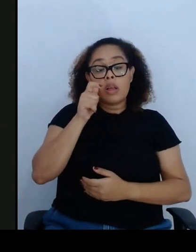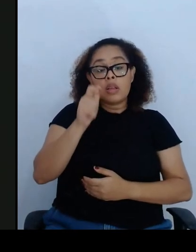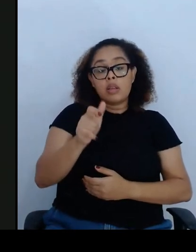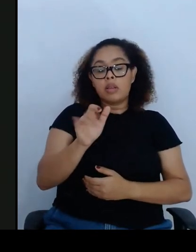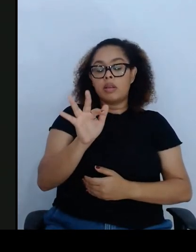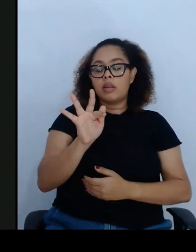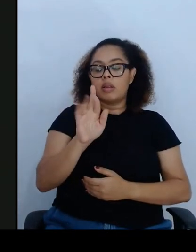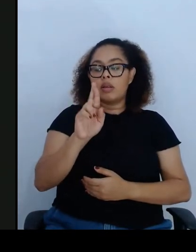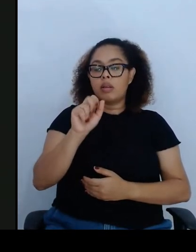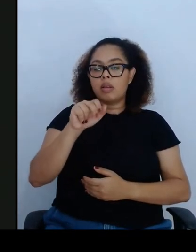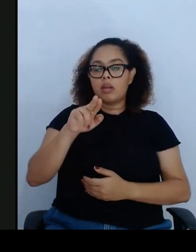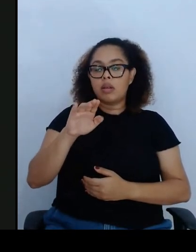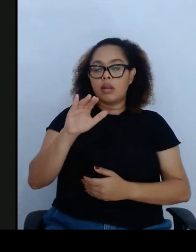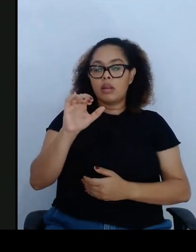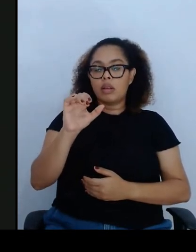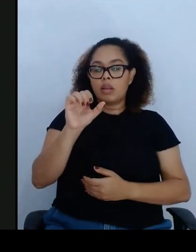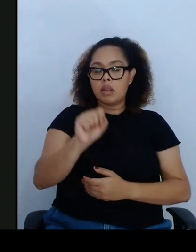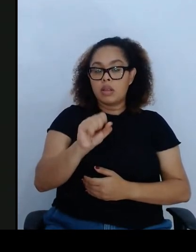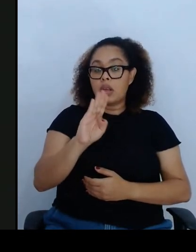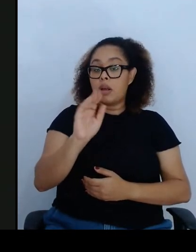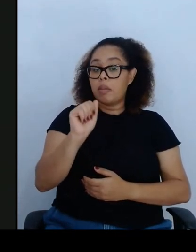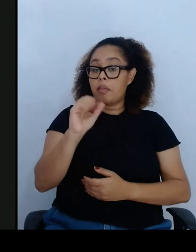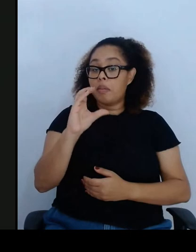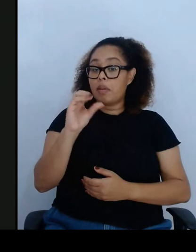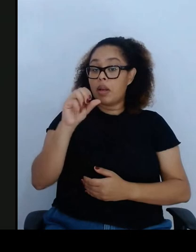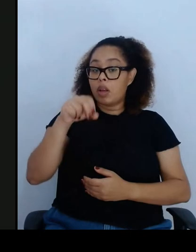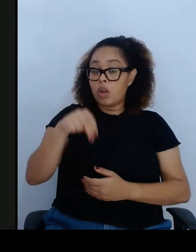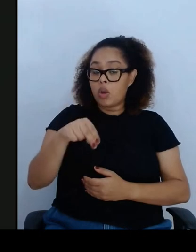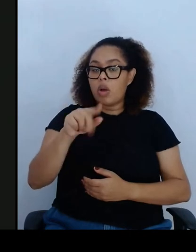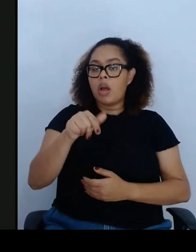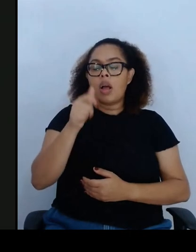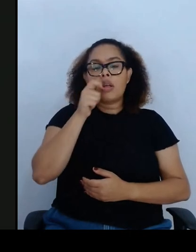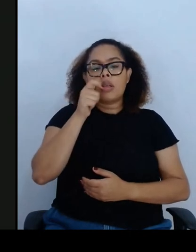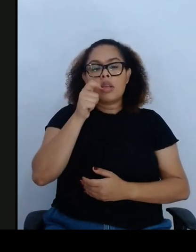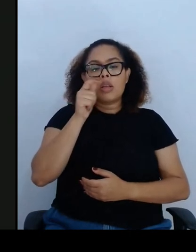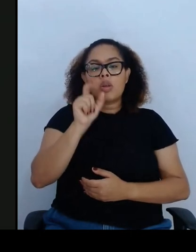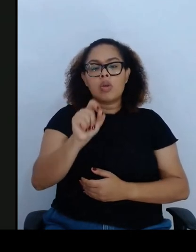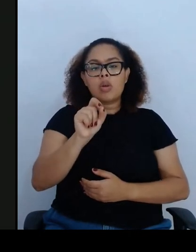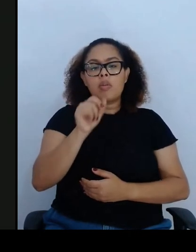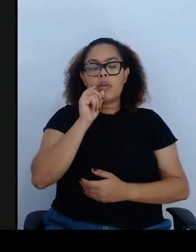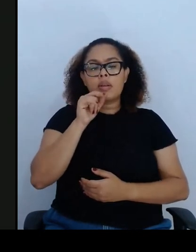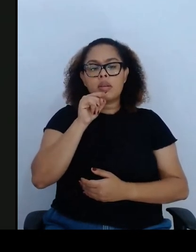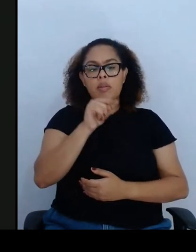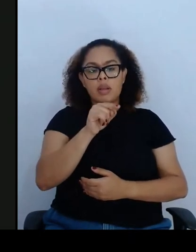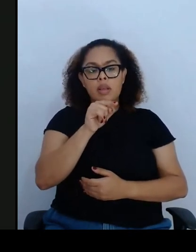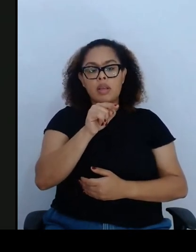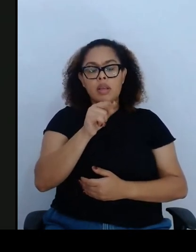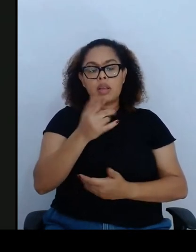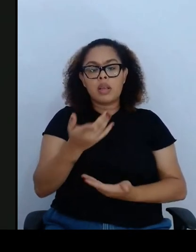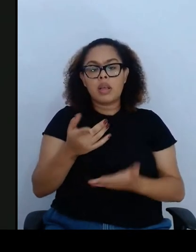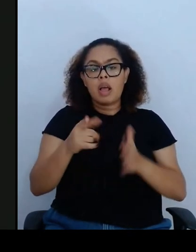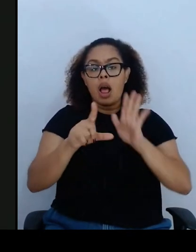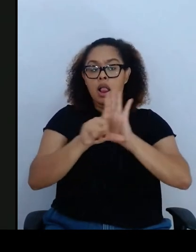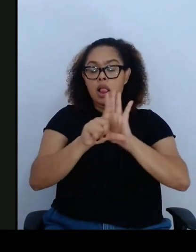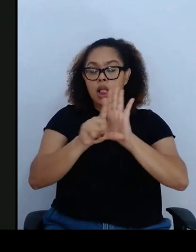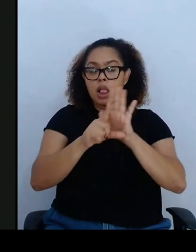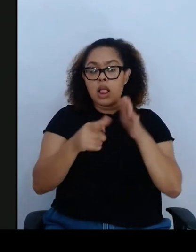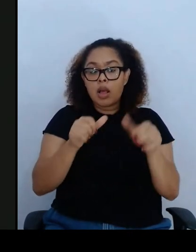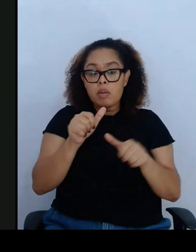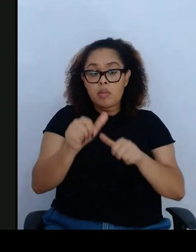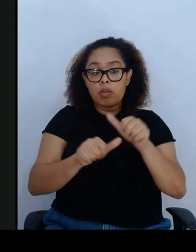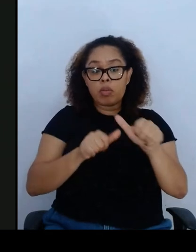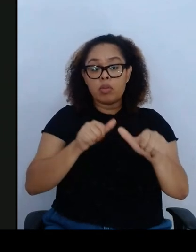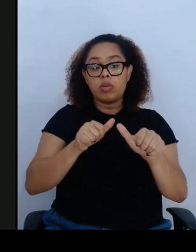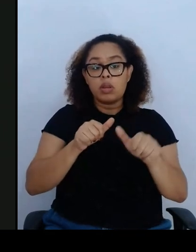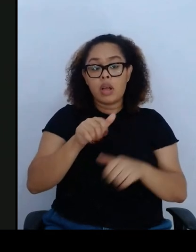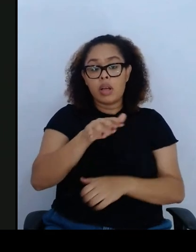voltar a ela quando nós chegamos ao momento em que a lei mudou este espaço